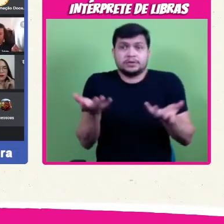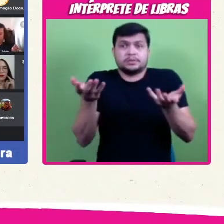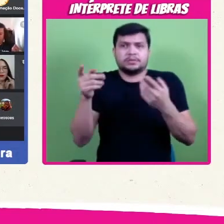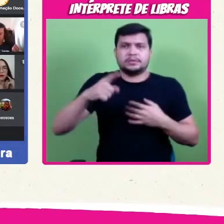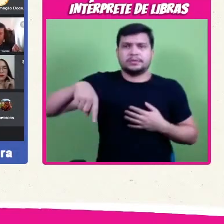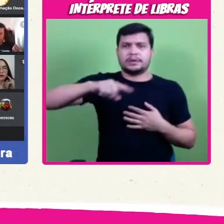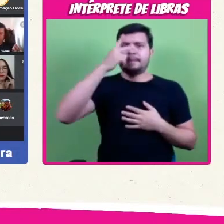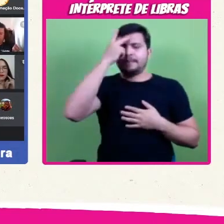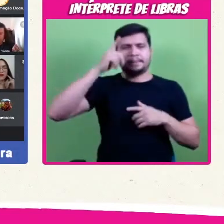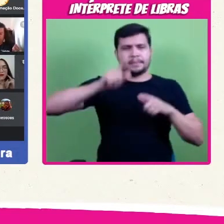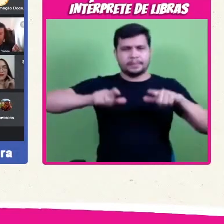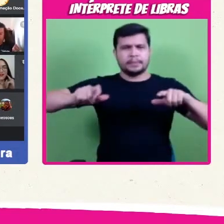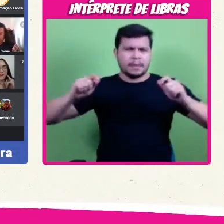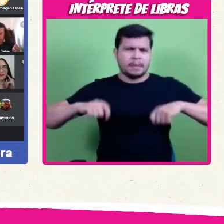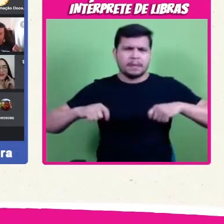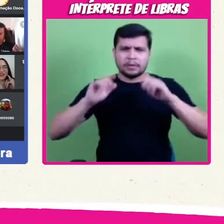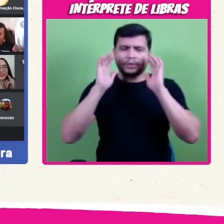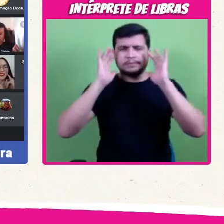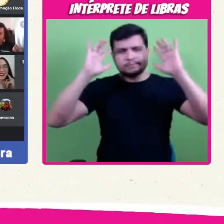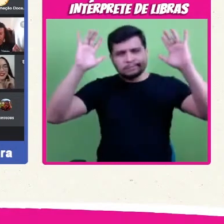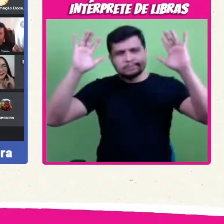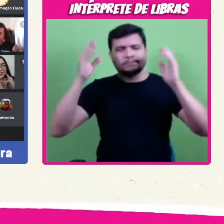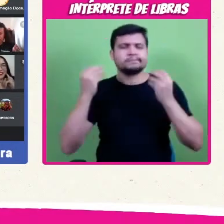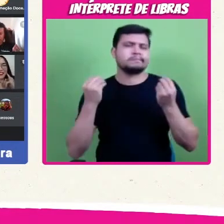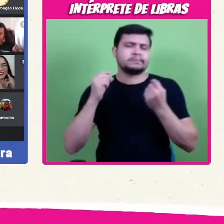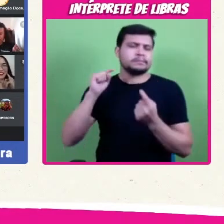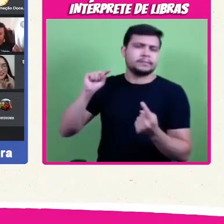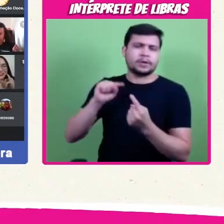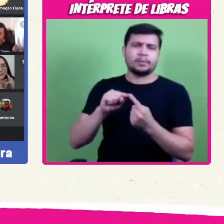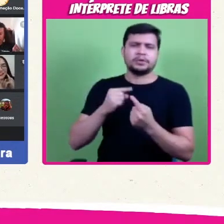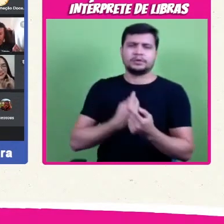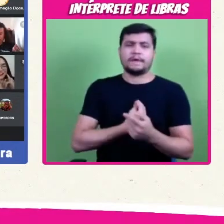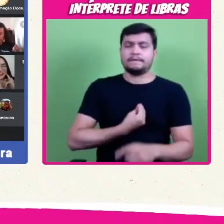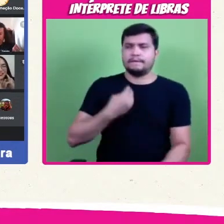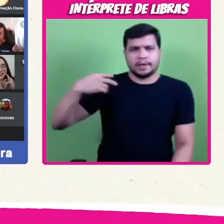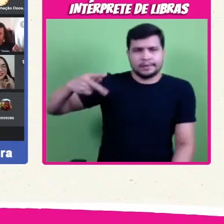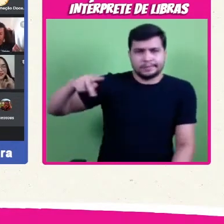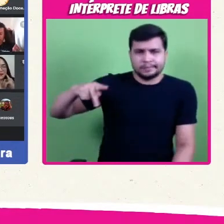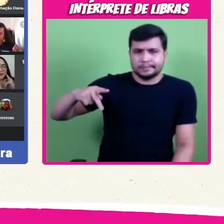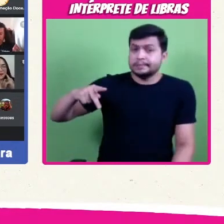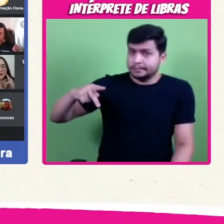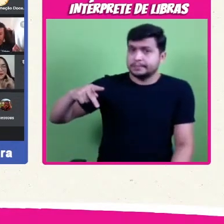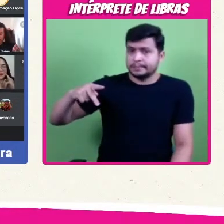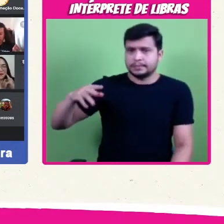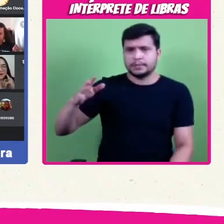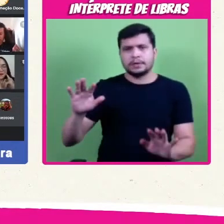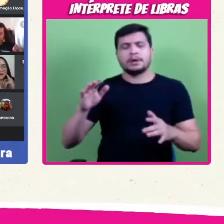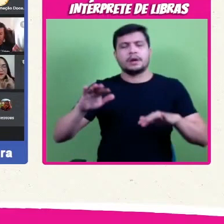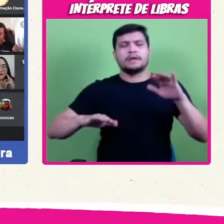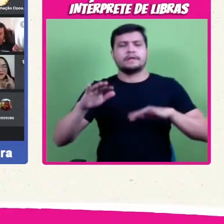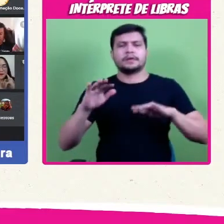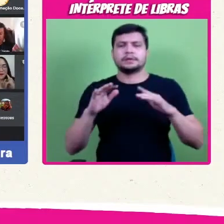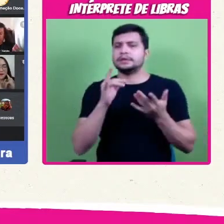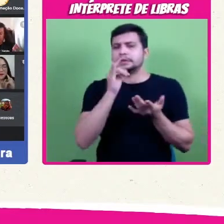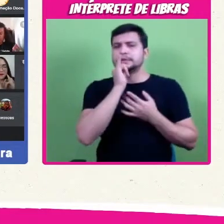pessoa possa definir um objetivo para a vida dela, né? E muitas vezes aquela pessoa